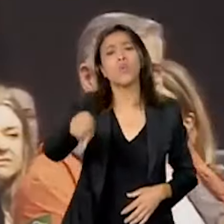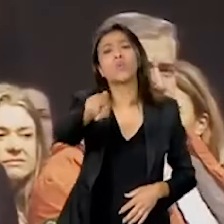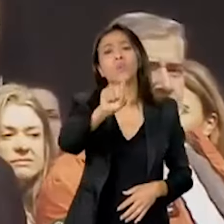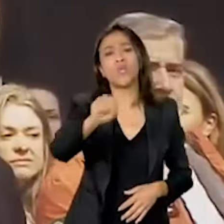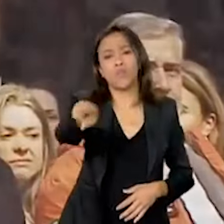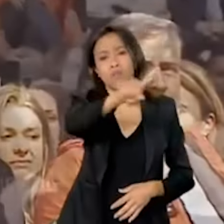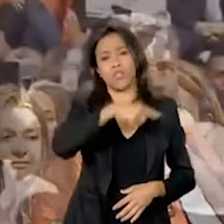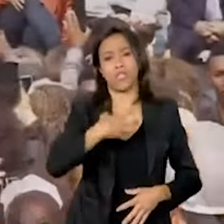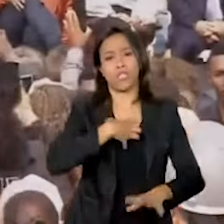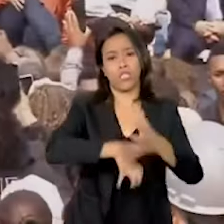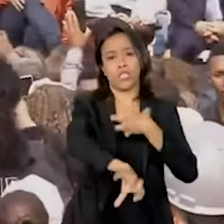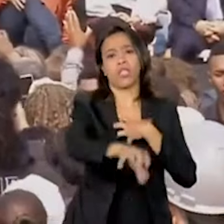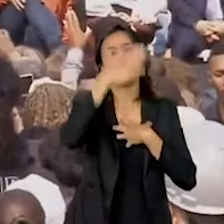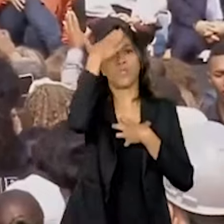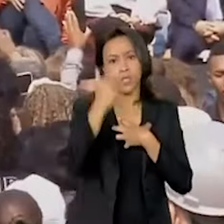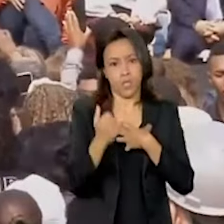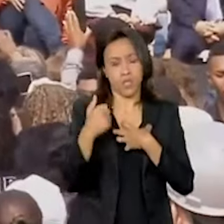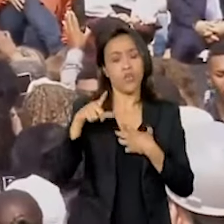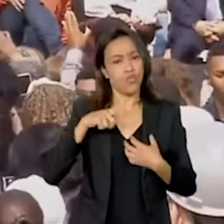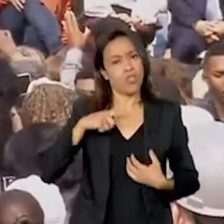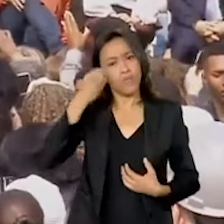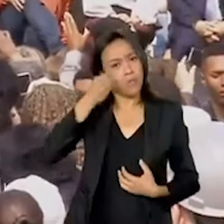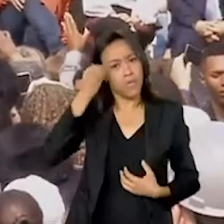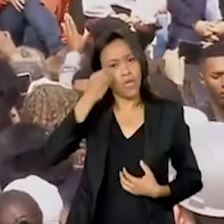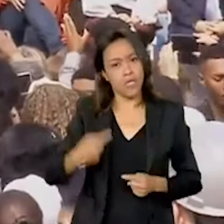vive, porque eu vivi. Eu fui